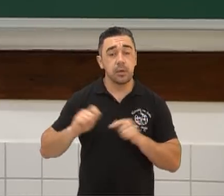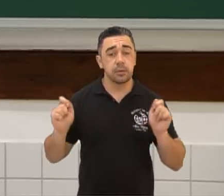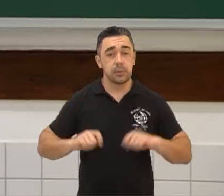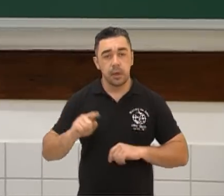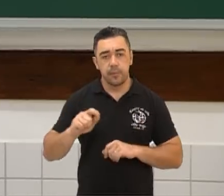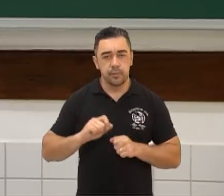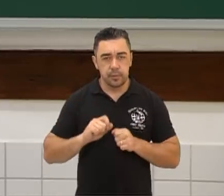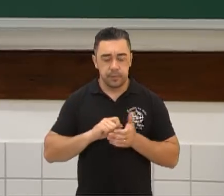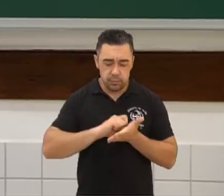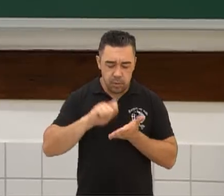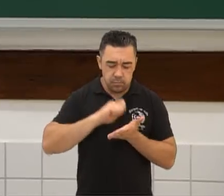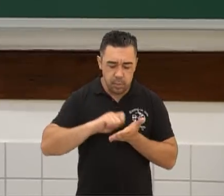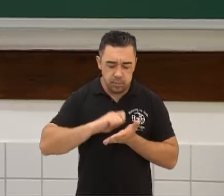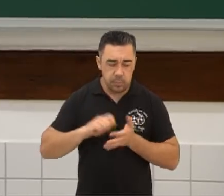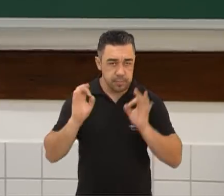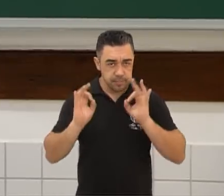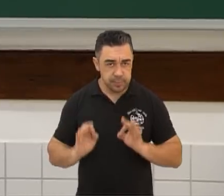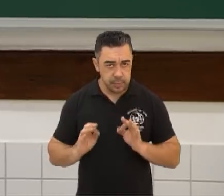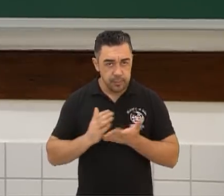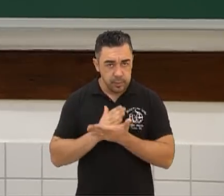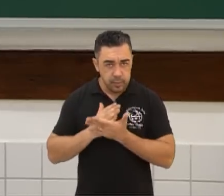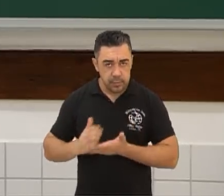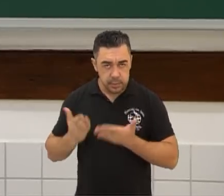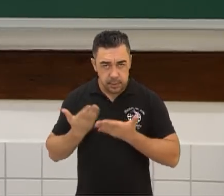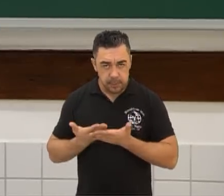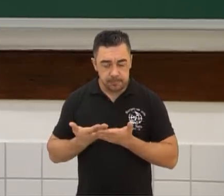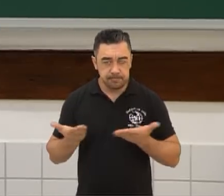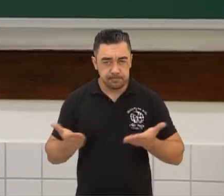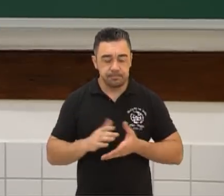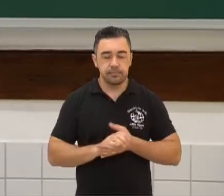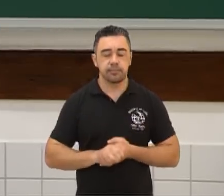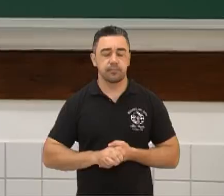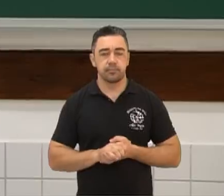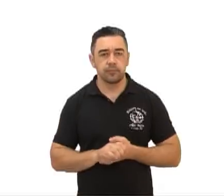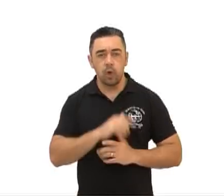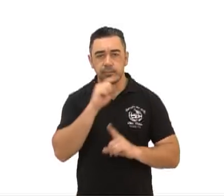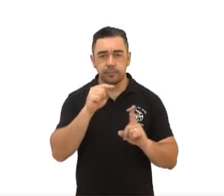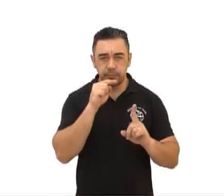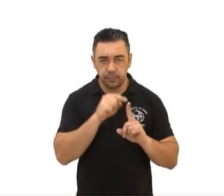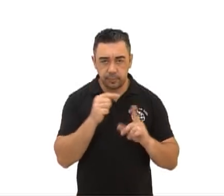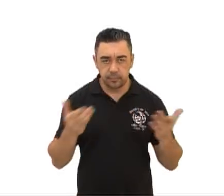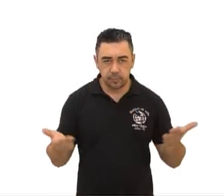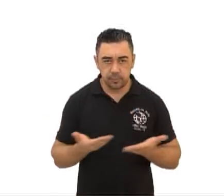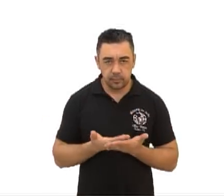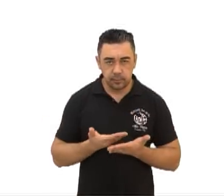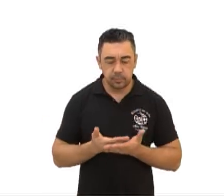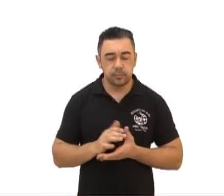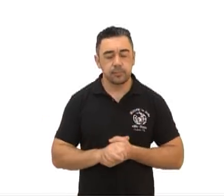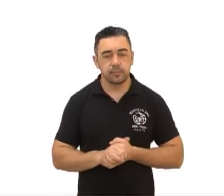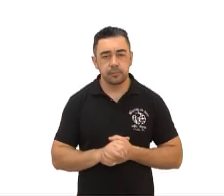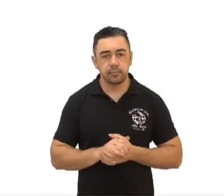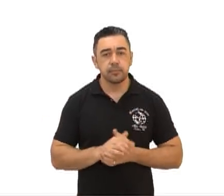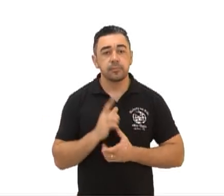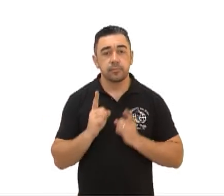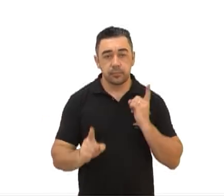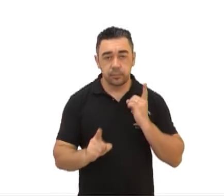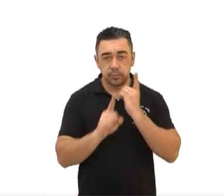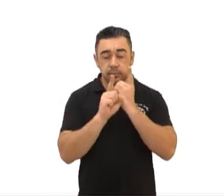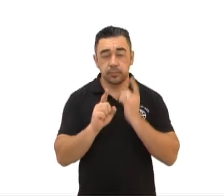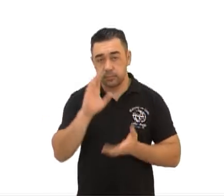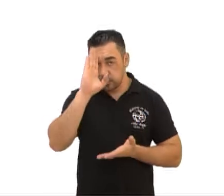as suas anotações. Então vamos dar início à nossa aula. Qual que é o objetivo da nossa aula de hoje? Identificar